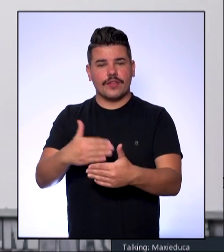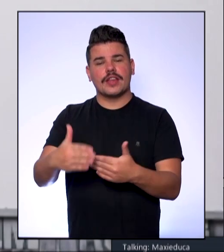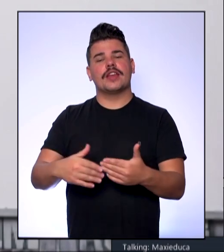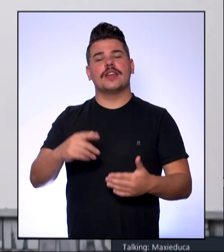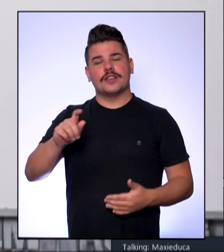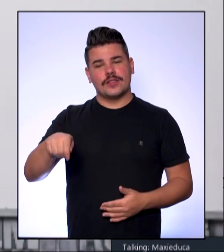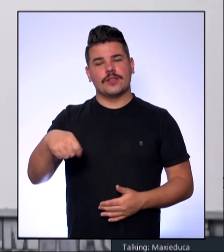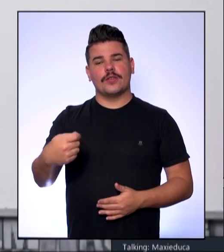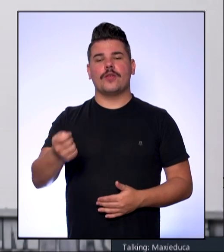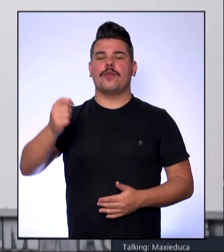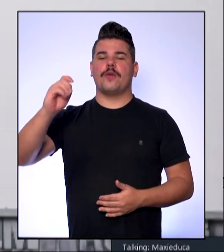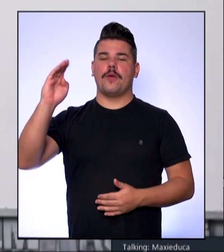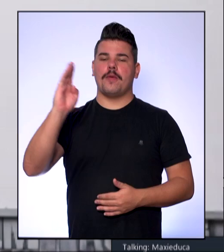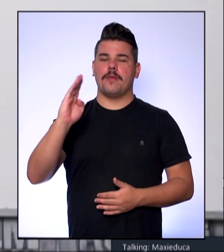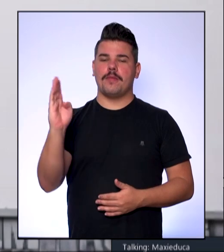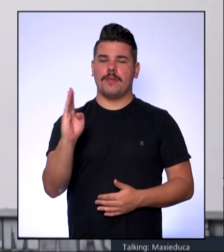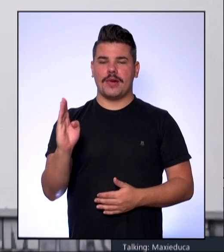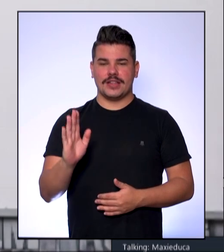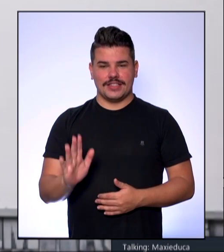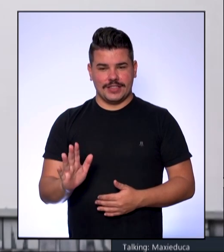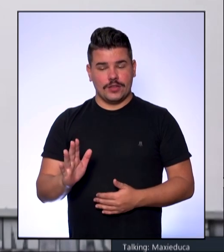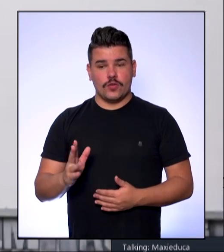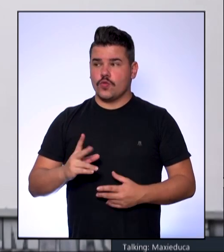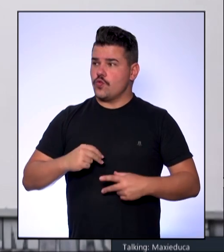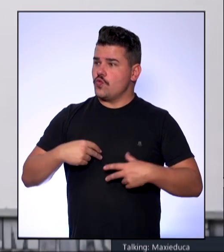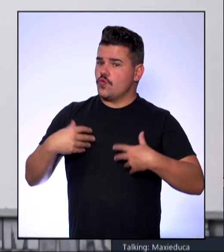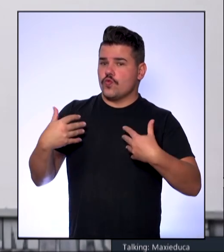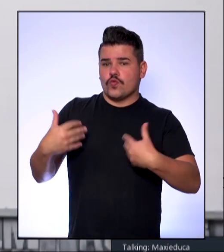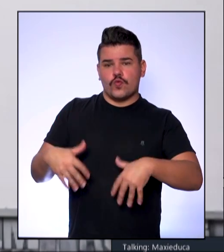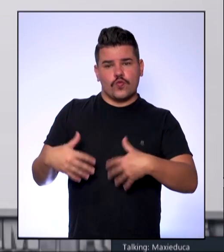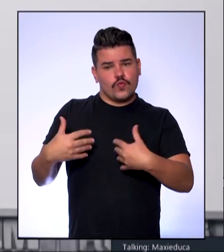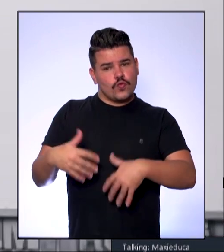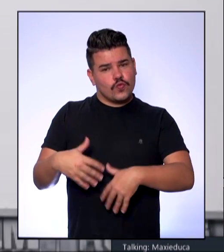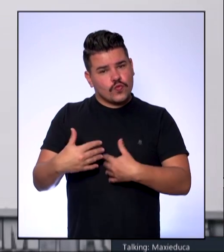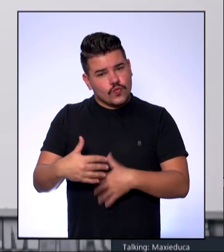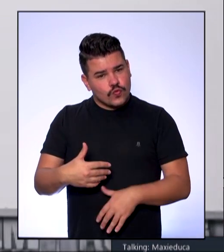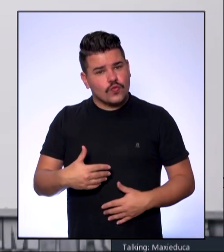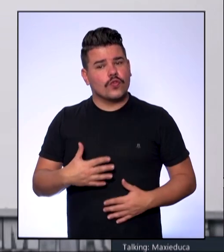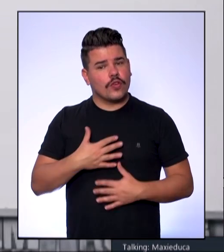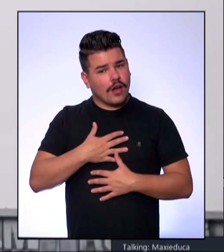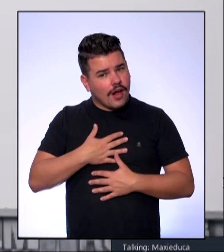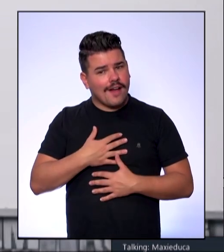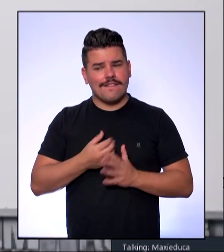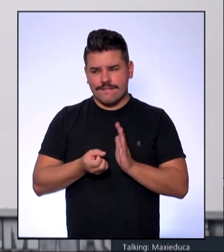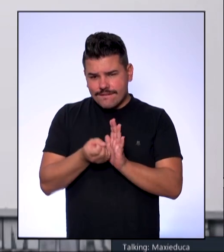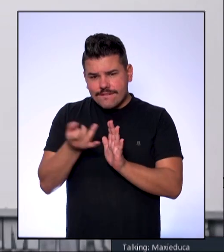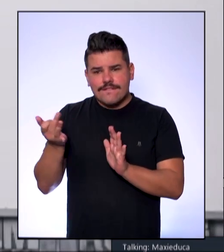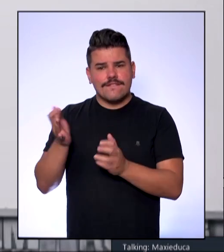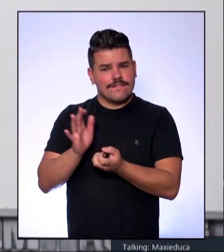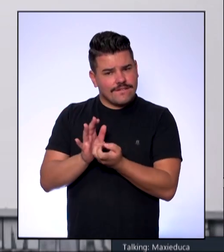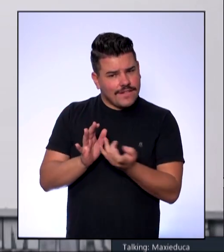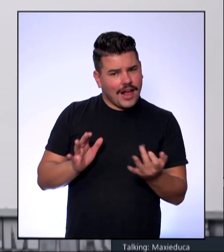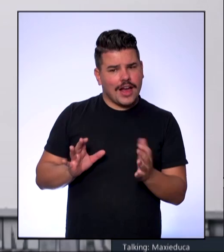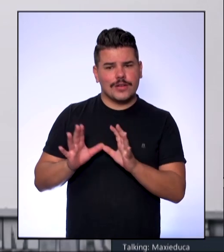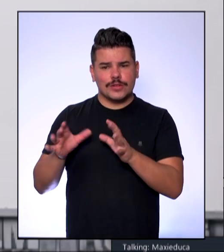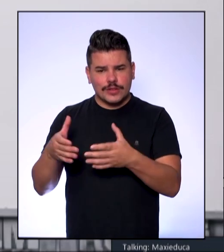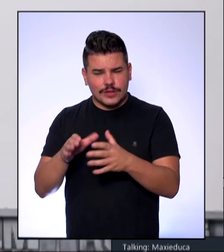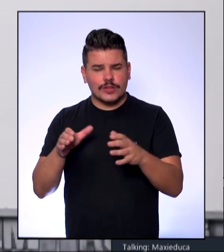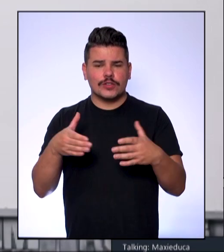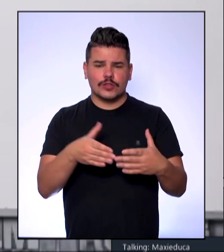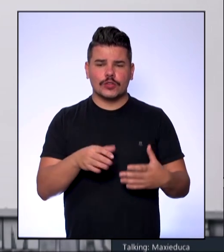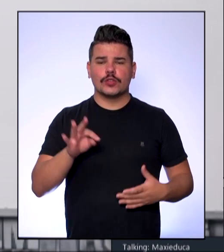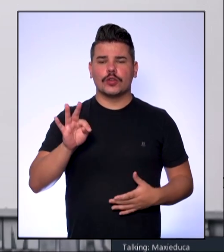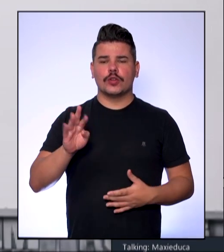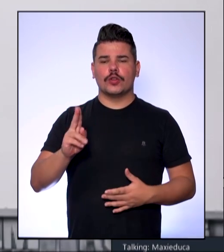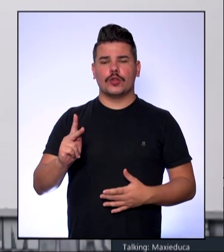o Brasil, tá? Caraca, professor, tem várias tribos, sim. O tronco tupi ramifica-se